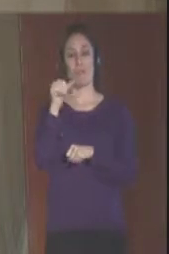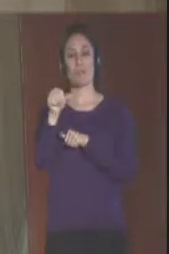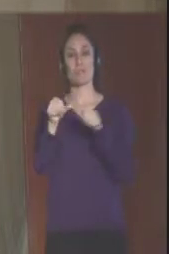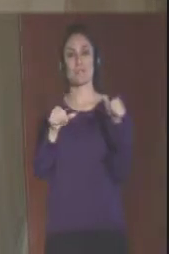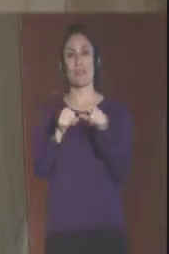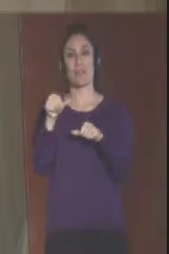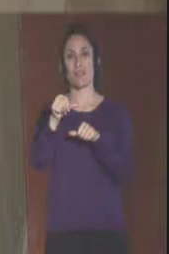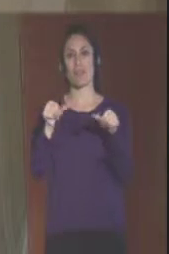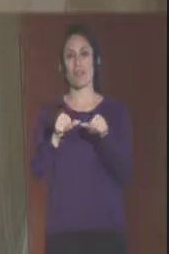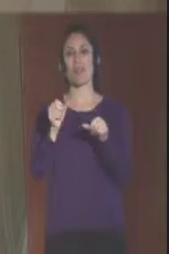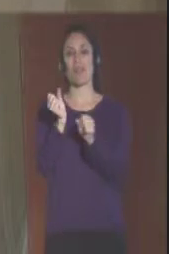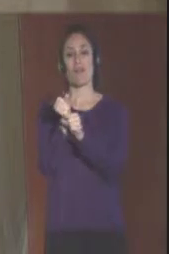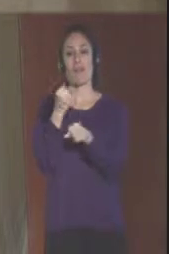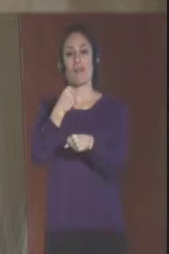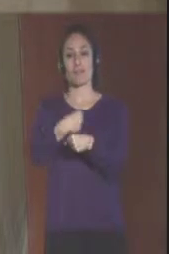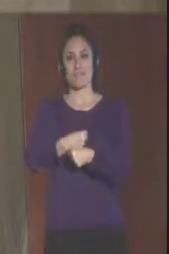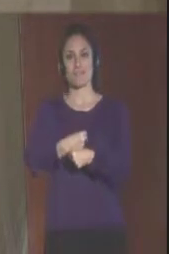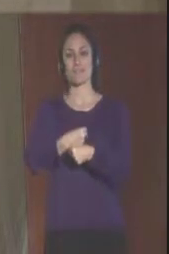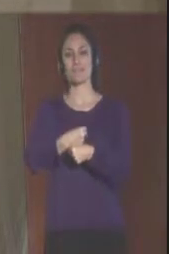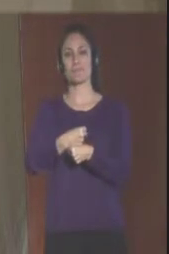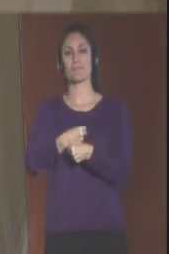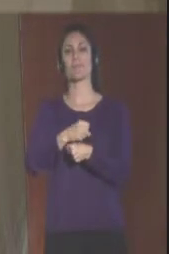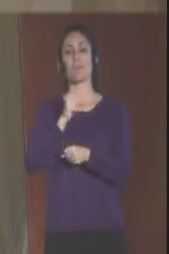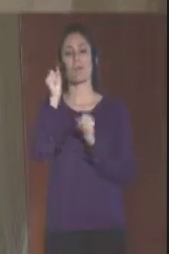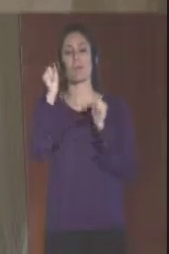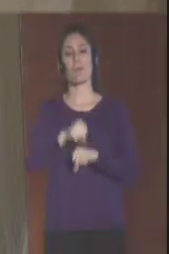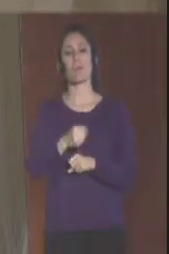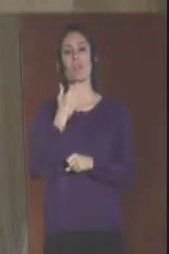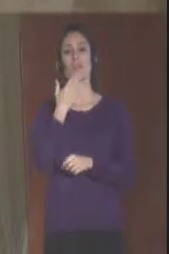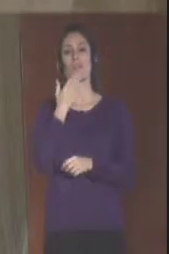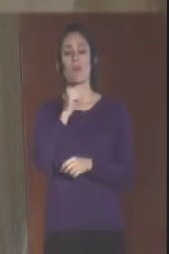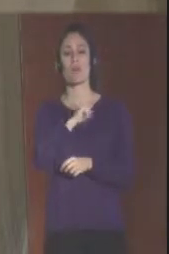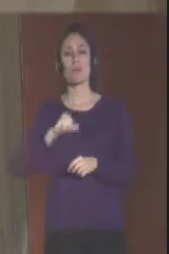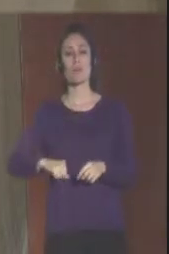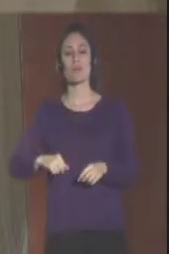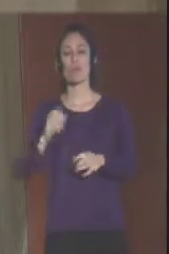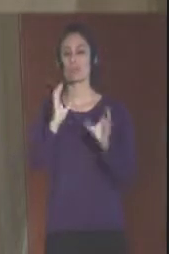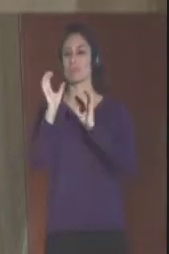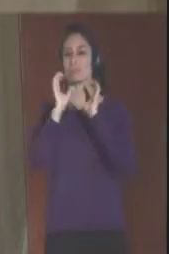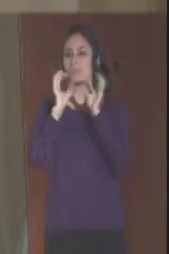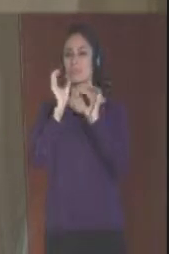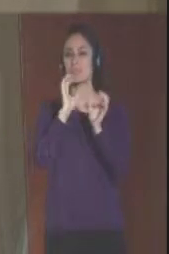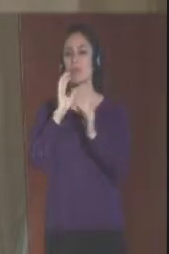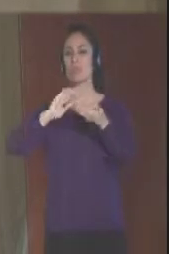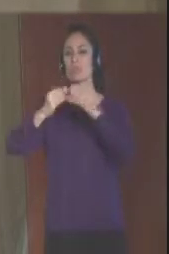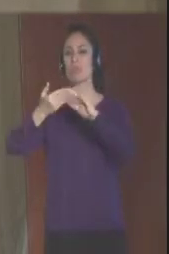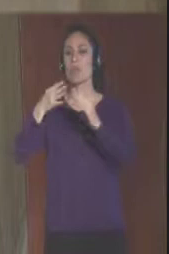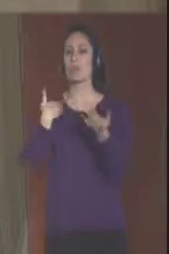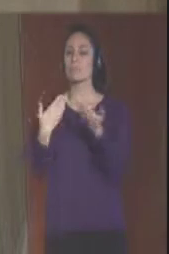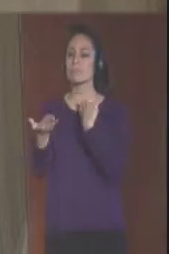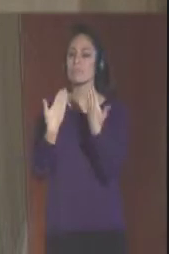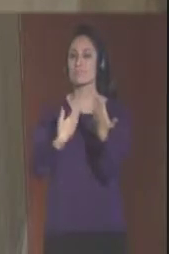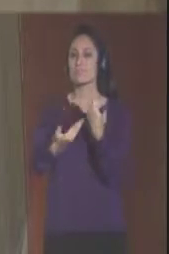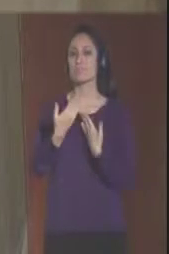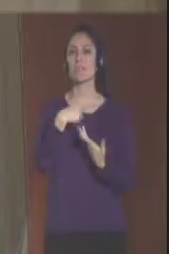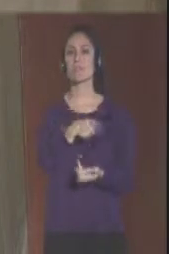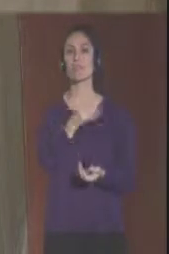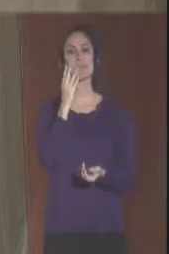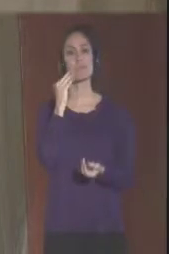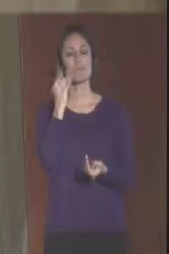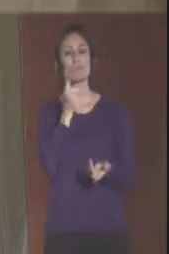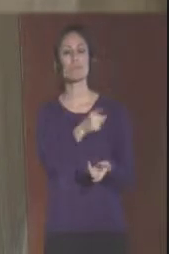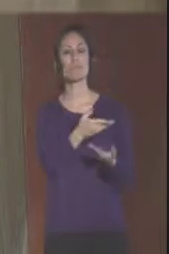que ele possa tomar as atitudes, conversando com a comunidade, incluindo a comunidade, é importante para